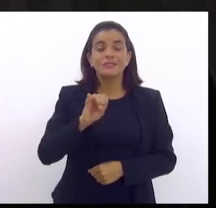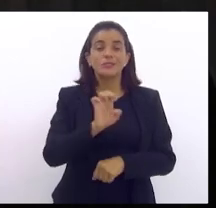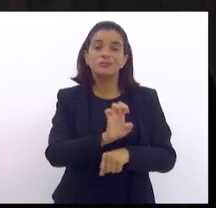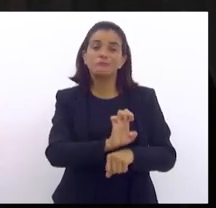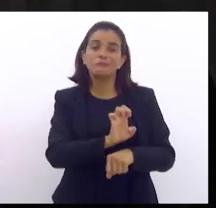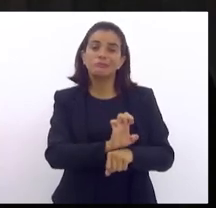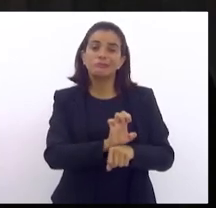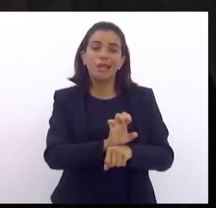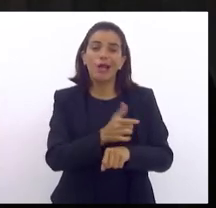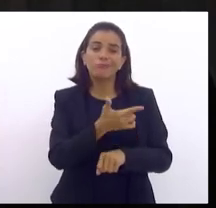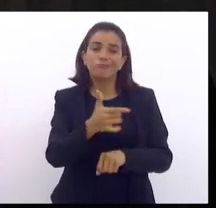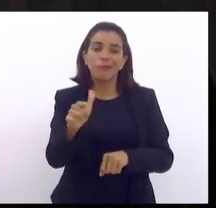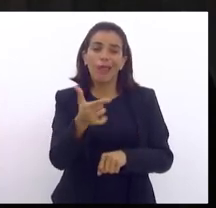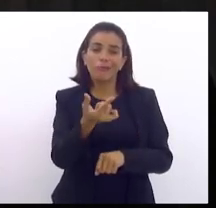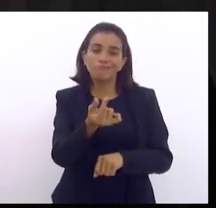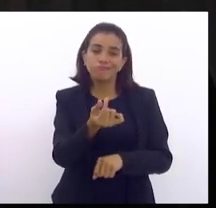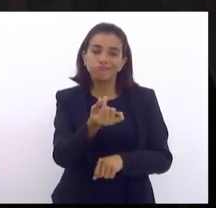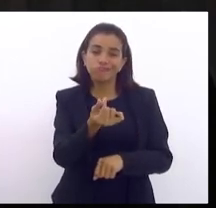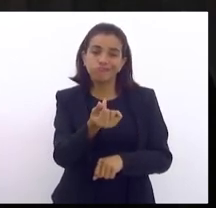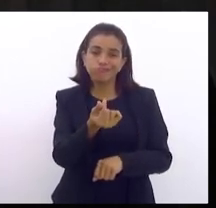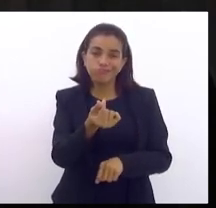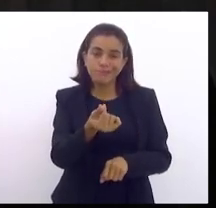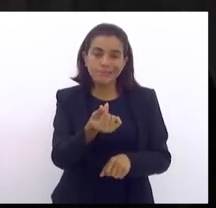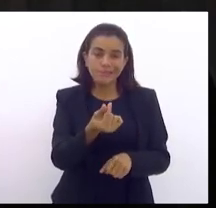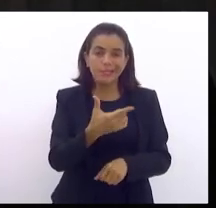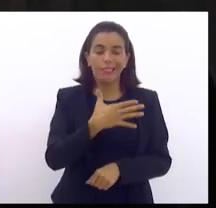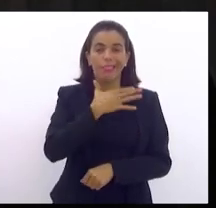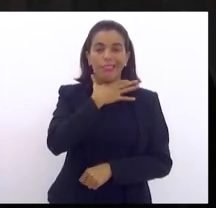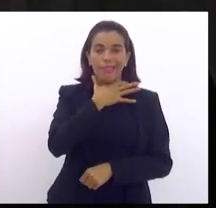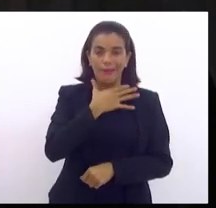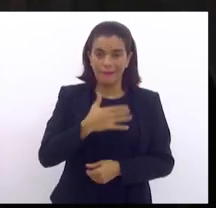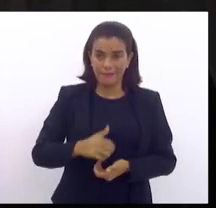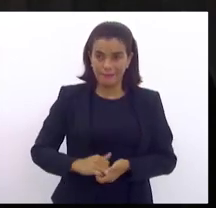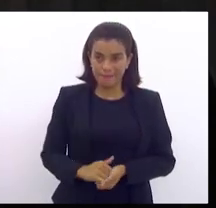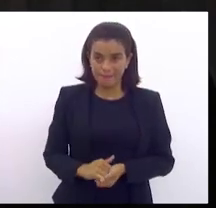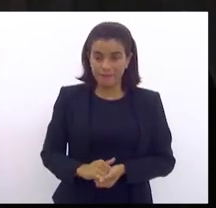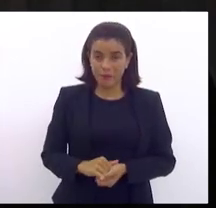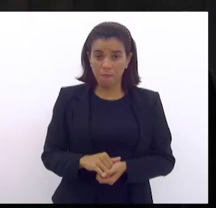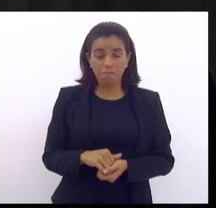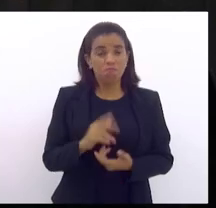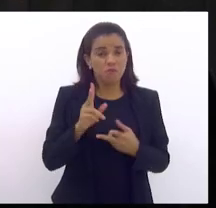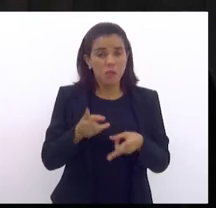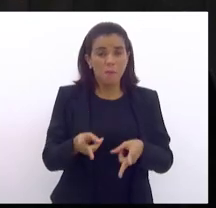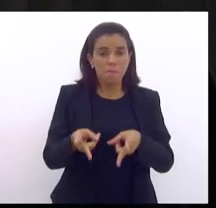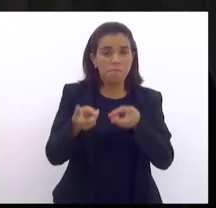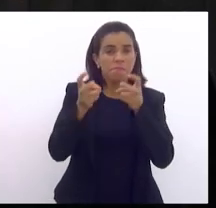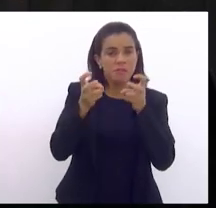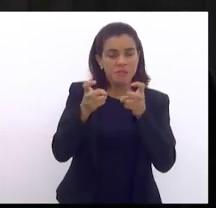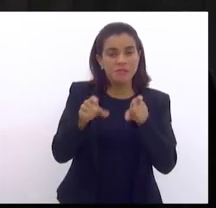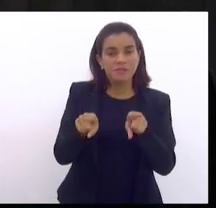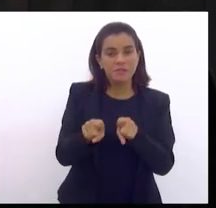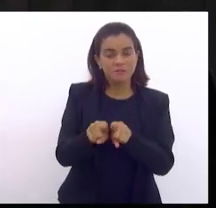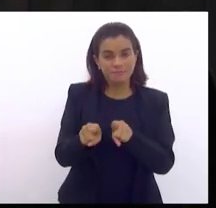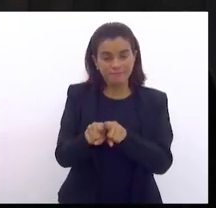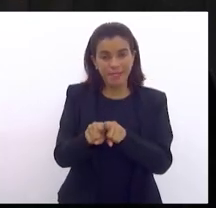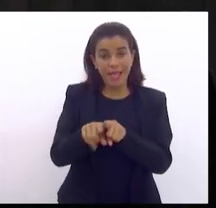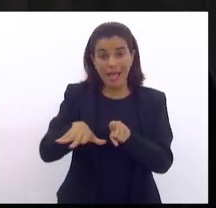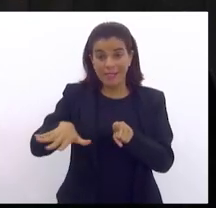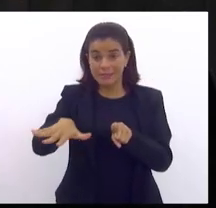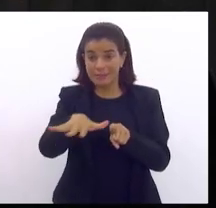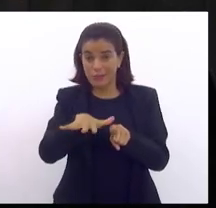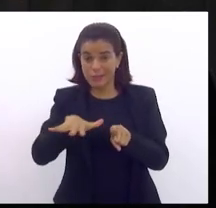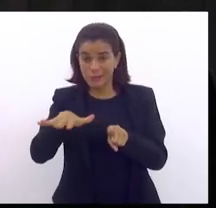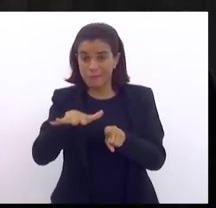estiver quebrado? Não enfrenta. Não. O senhor já verifica que a questão